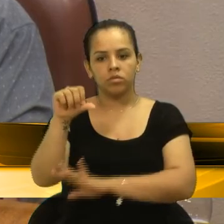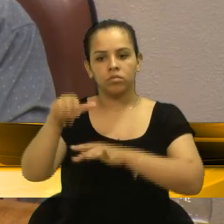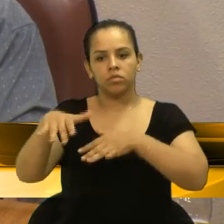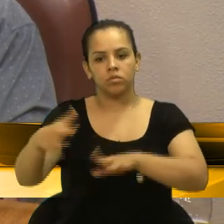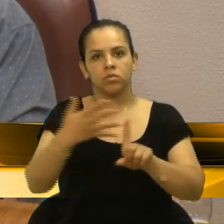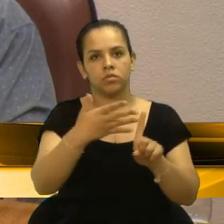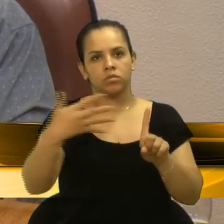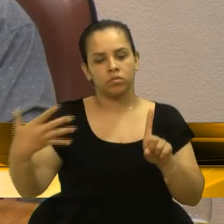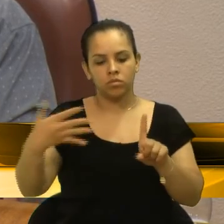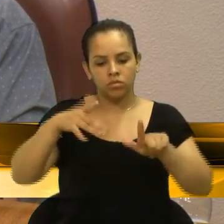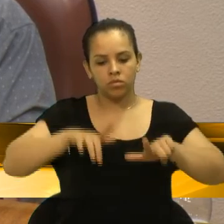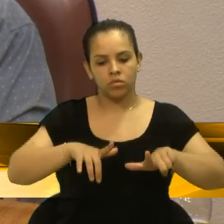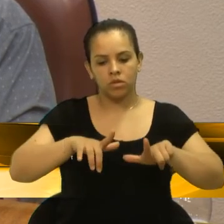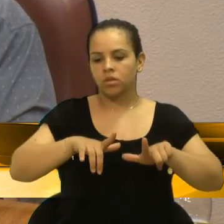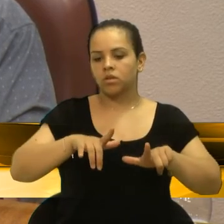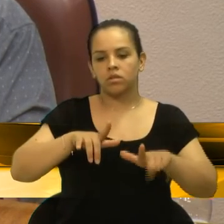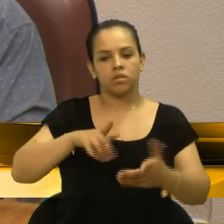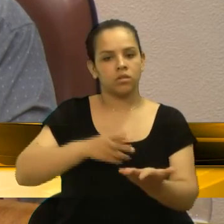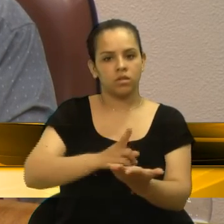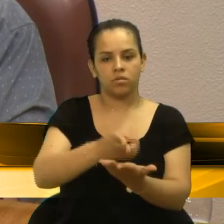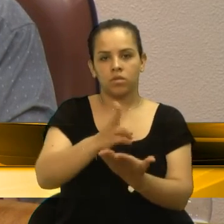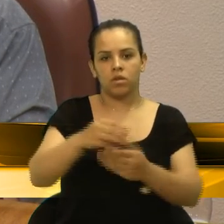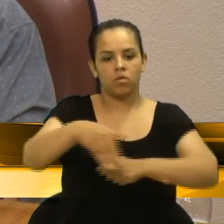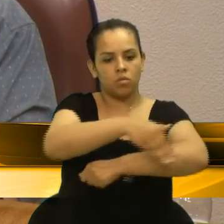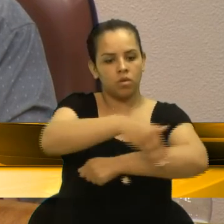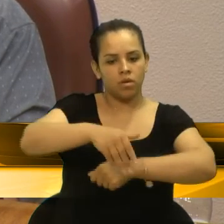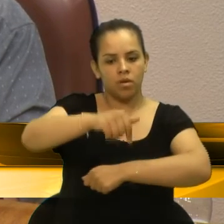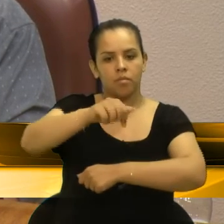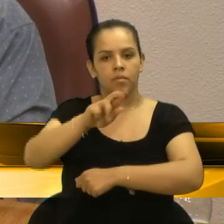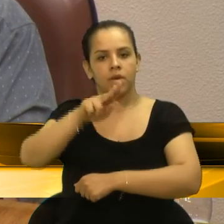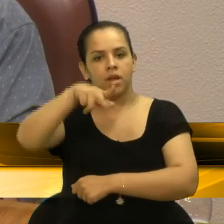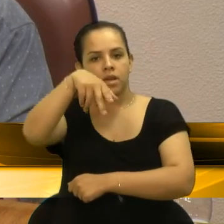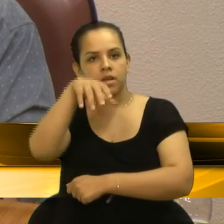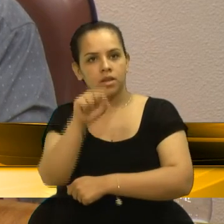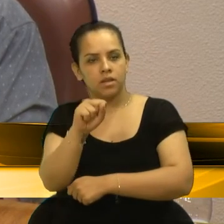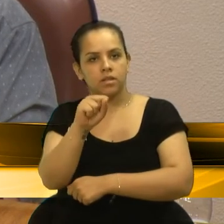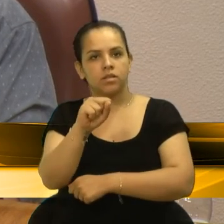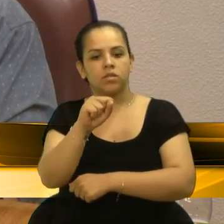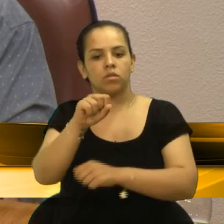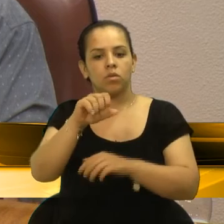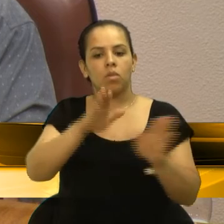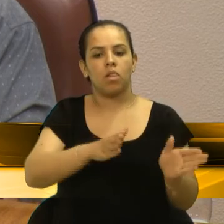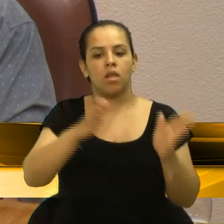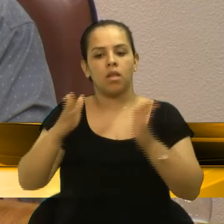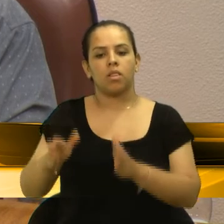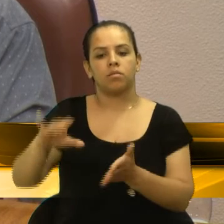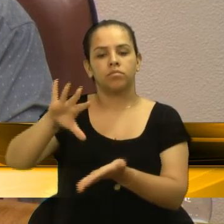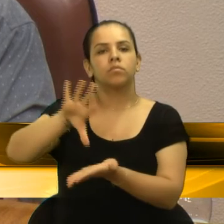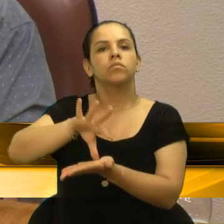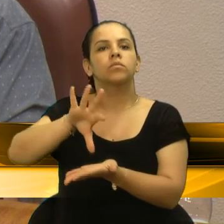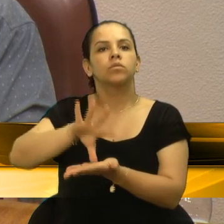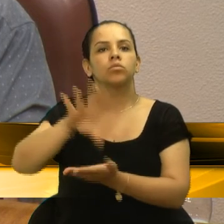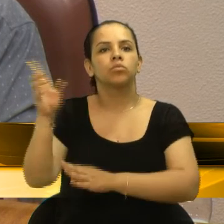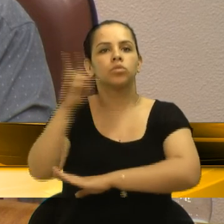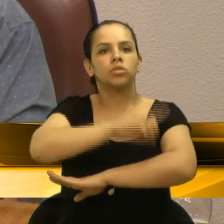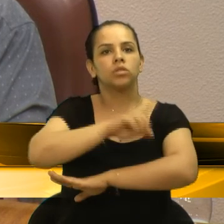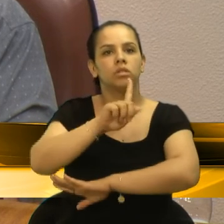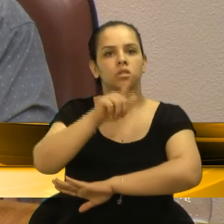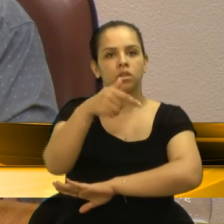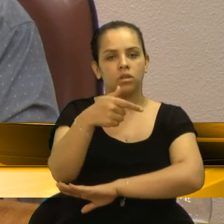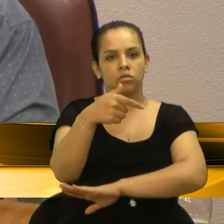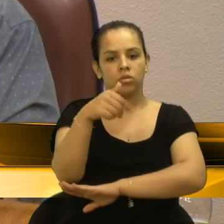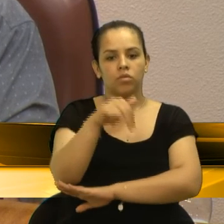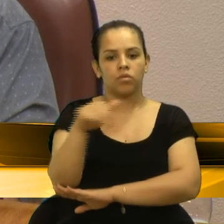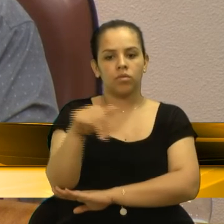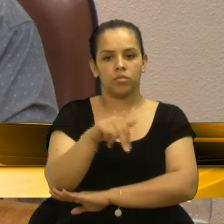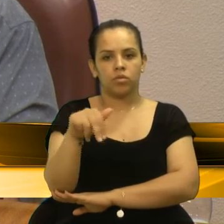em seu local tradicional, qual seja, na Rua Marquês do Herval, ao lado da Praça Dante Alighieri, no dia 17 de novembro de